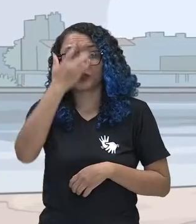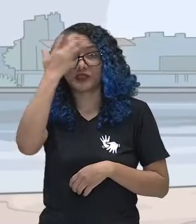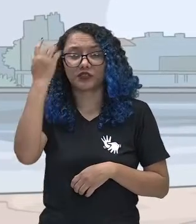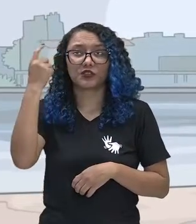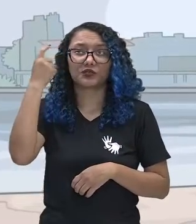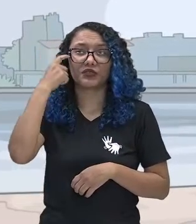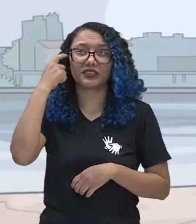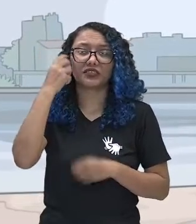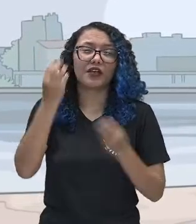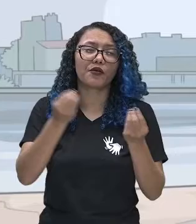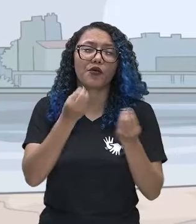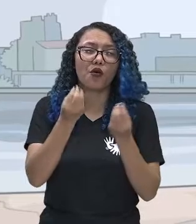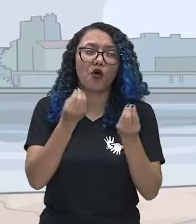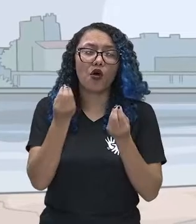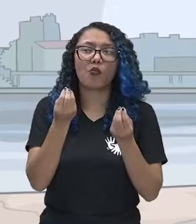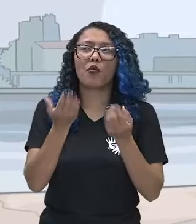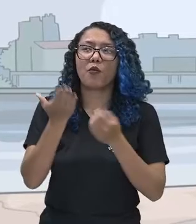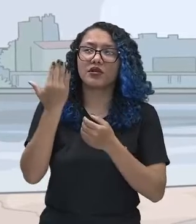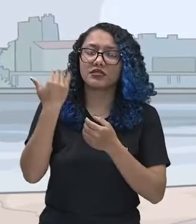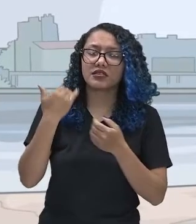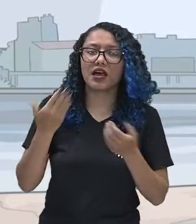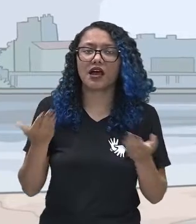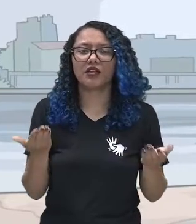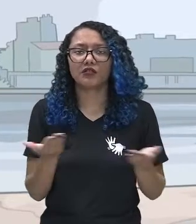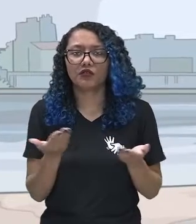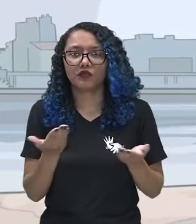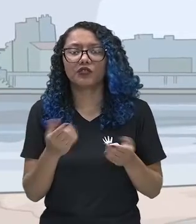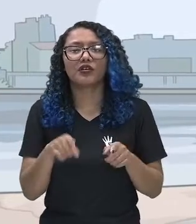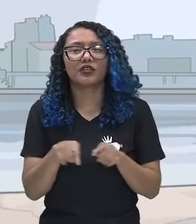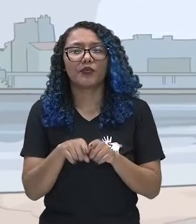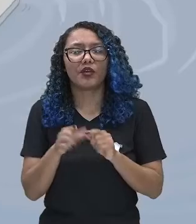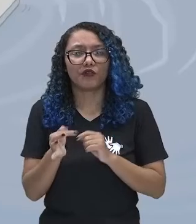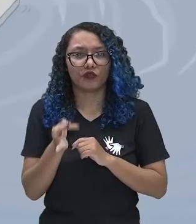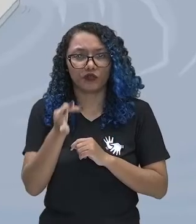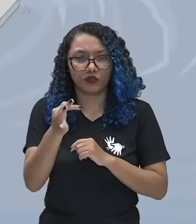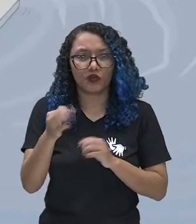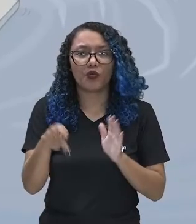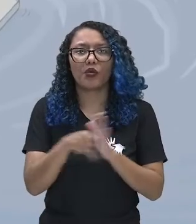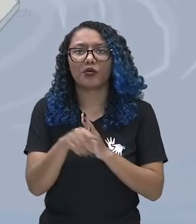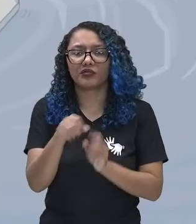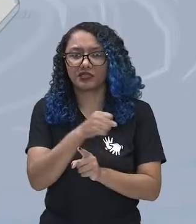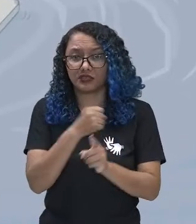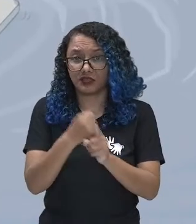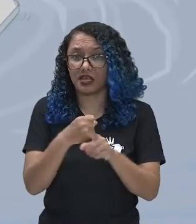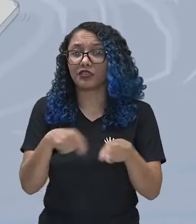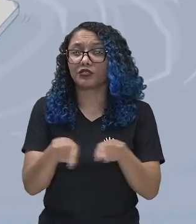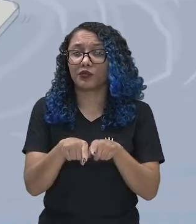o presente e o futuro da nossa sociedade e do planeta. Mas antes de